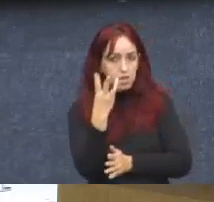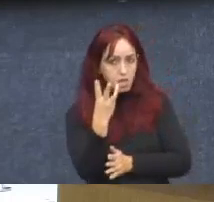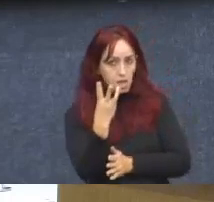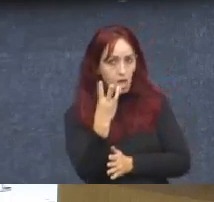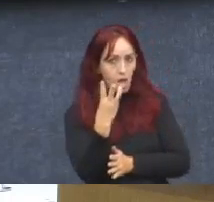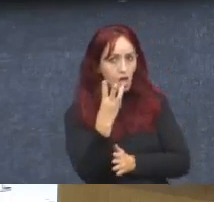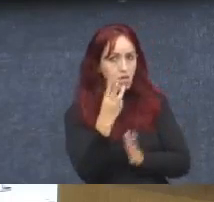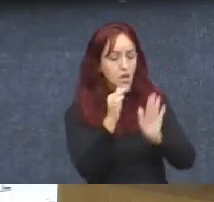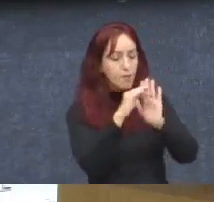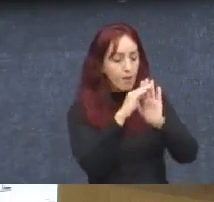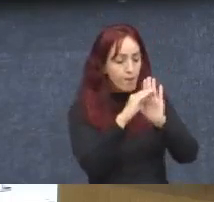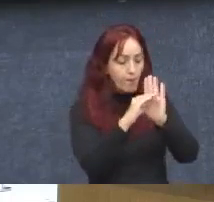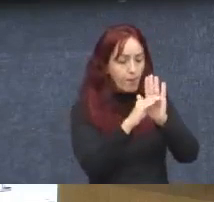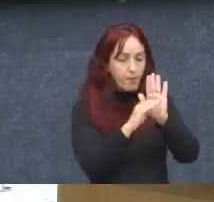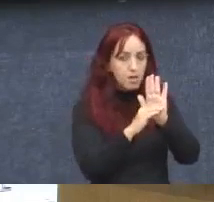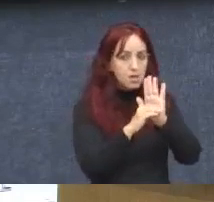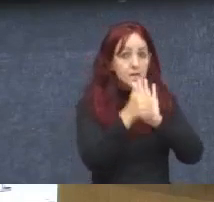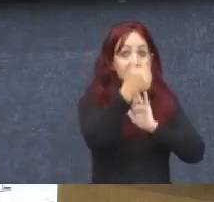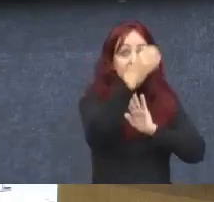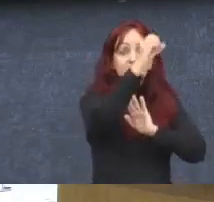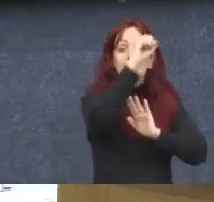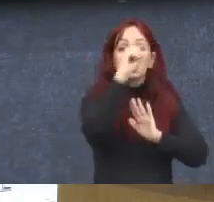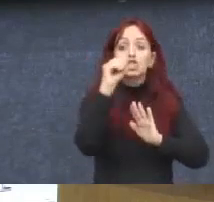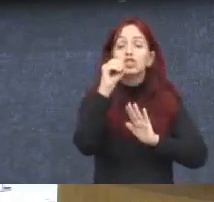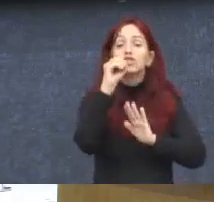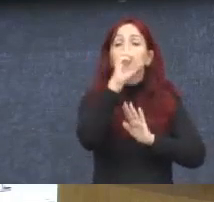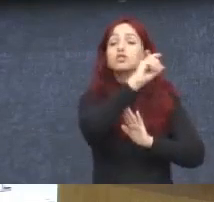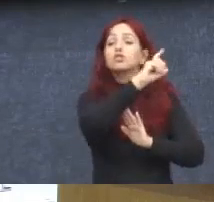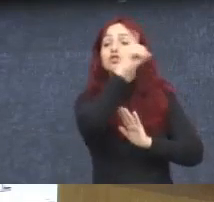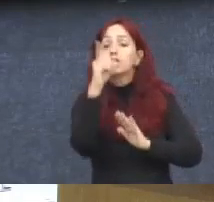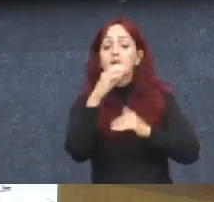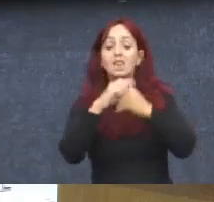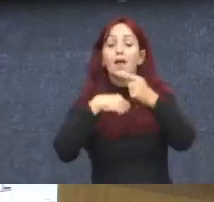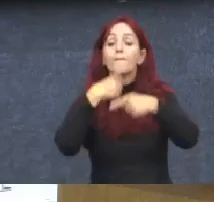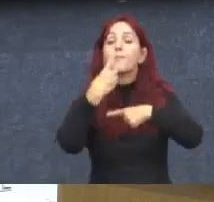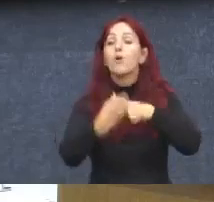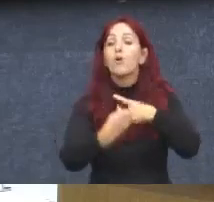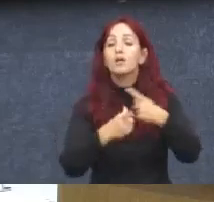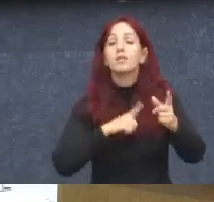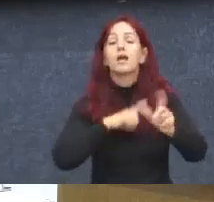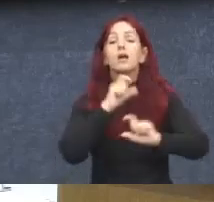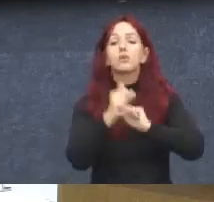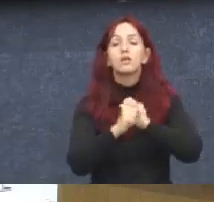683. 100 dias depois, existem